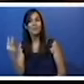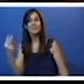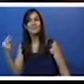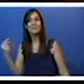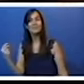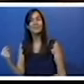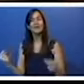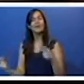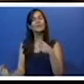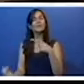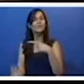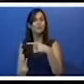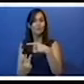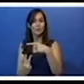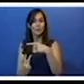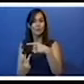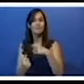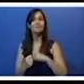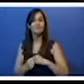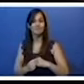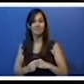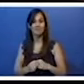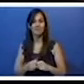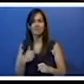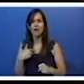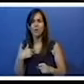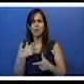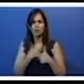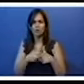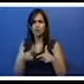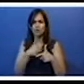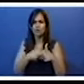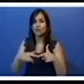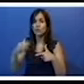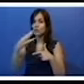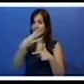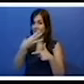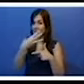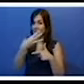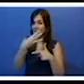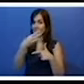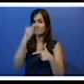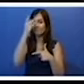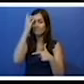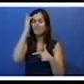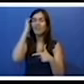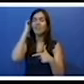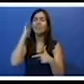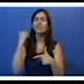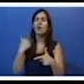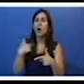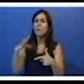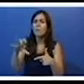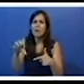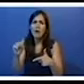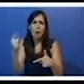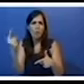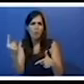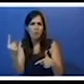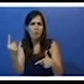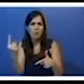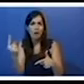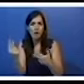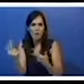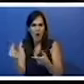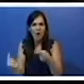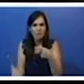duas partes de três Eu dividi por 3 ó formou três triângulos em vez de pegar uma só